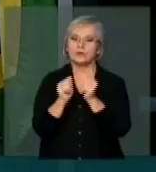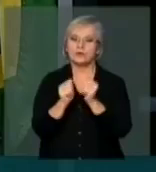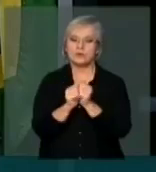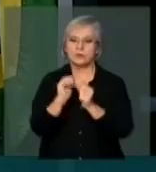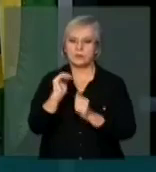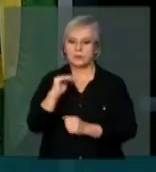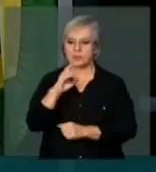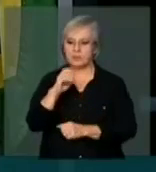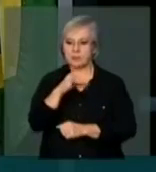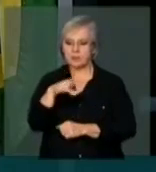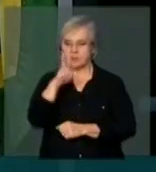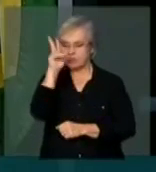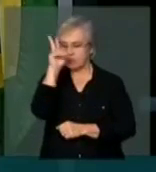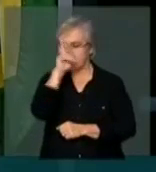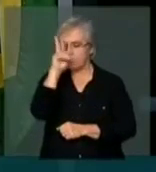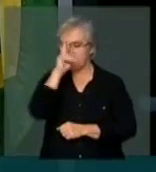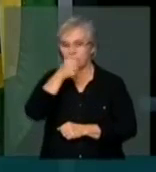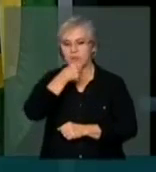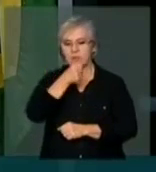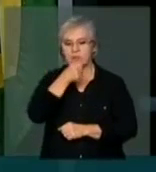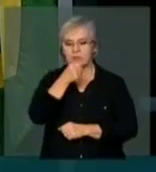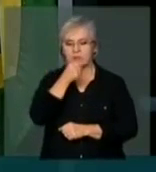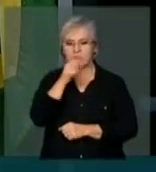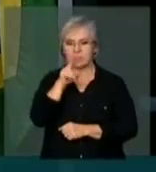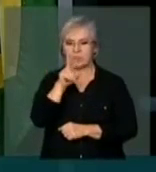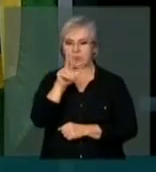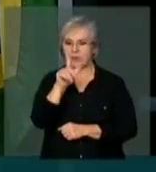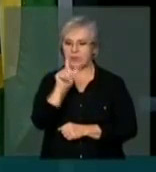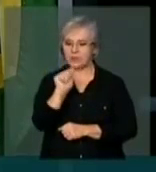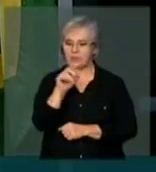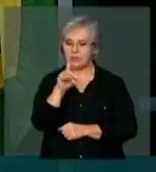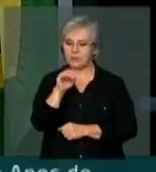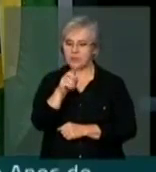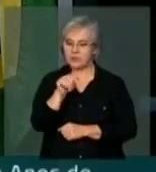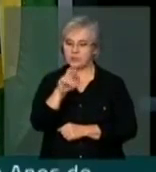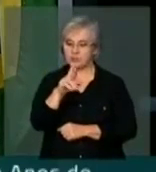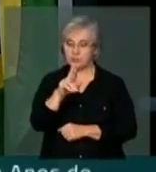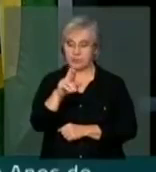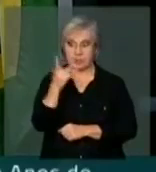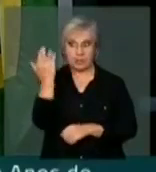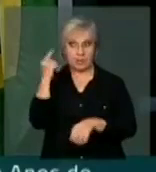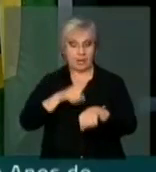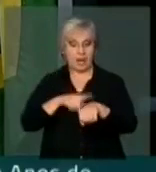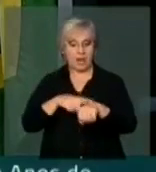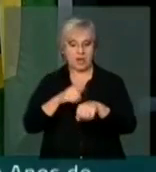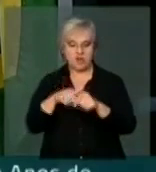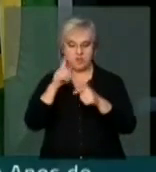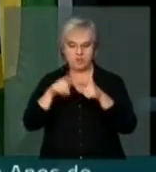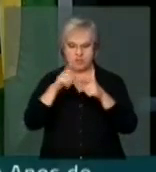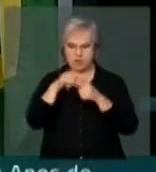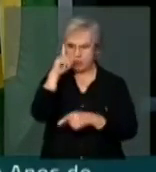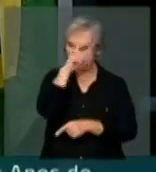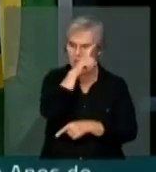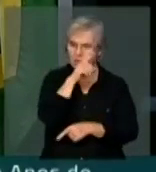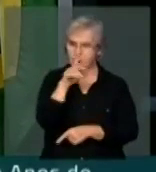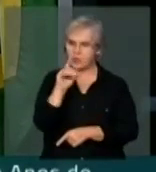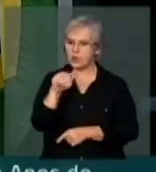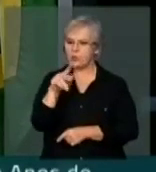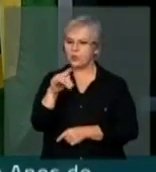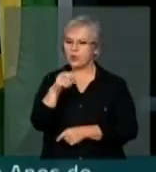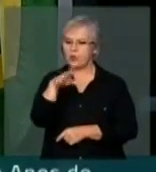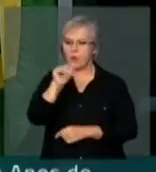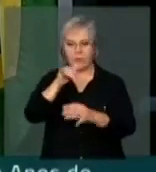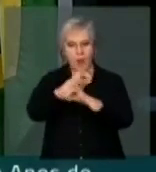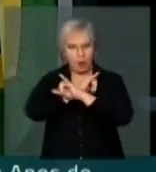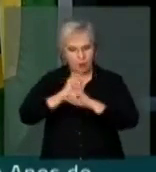em memória do jornalista Vladimir Herzog. Naquele período de medo e trevas, D. Paulo foi o mensageiro da paz